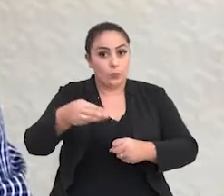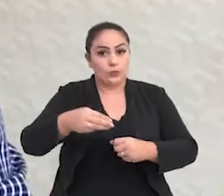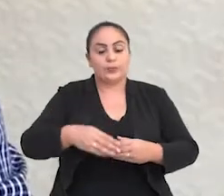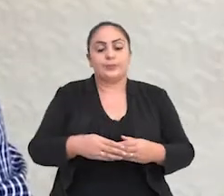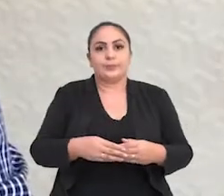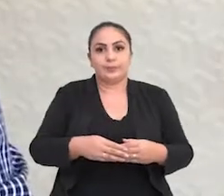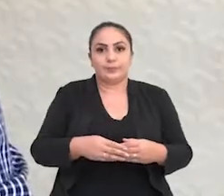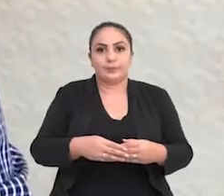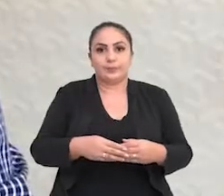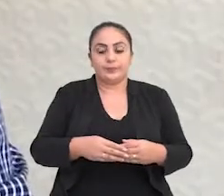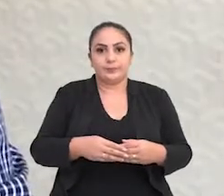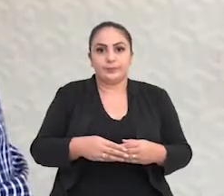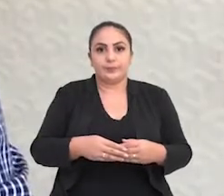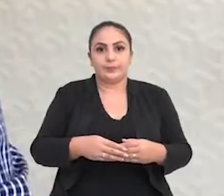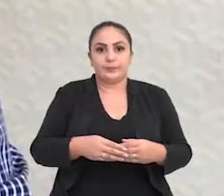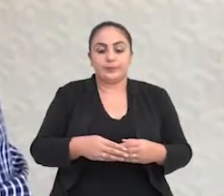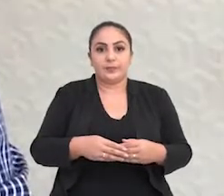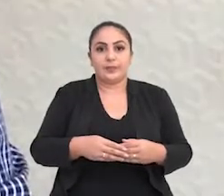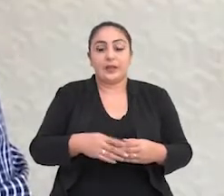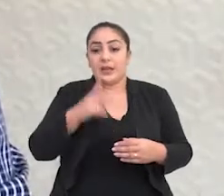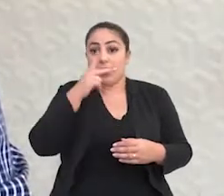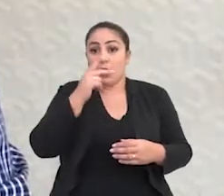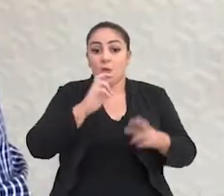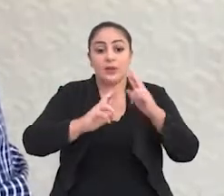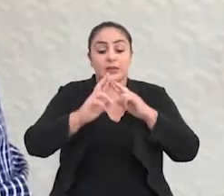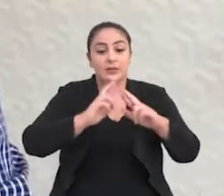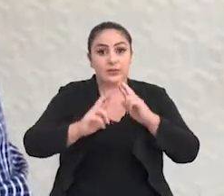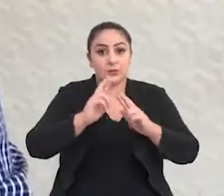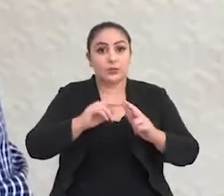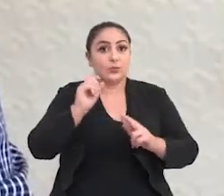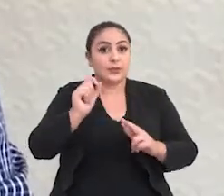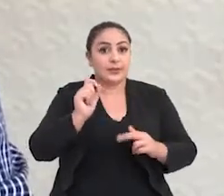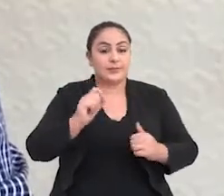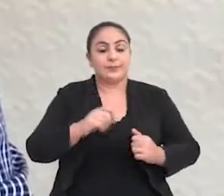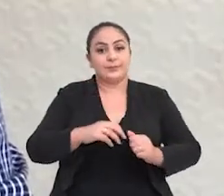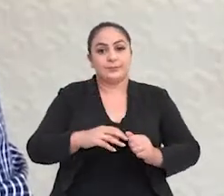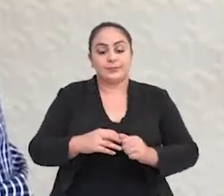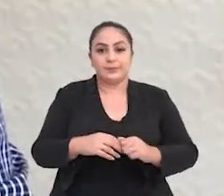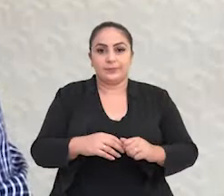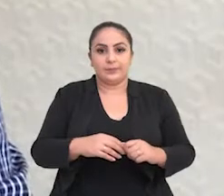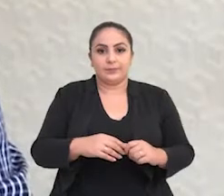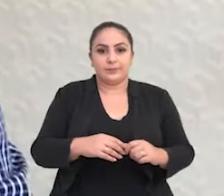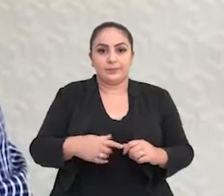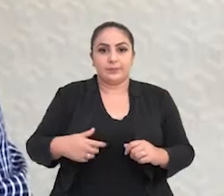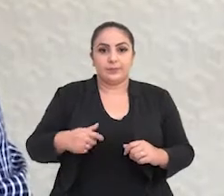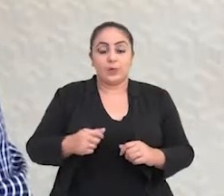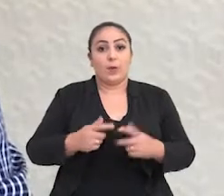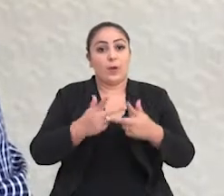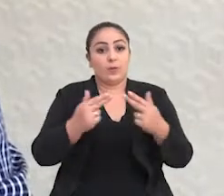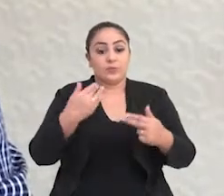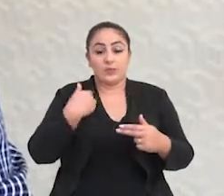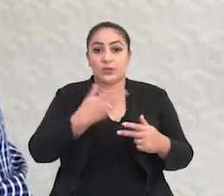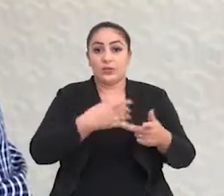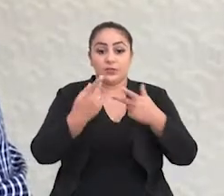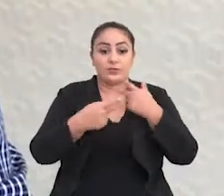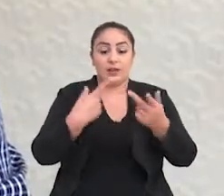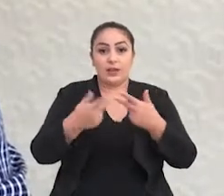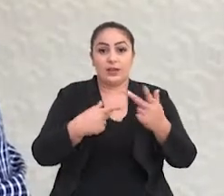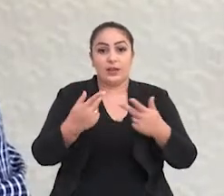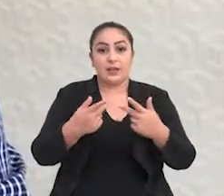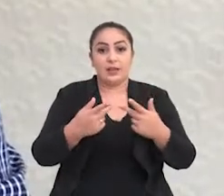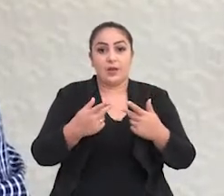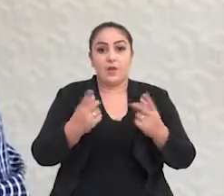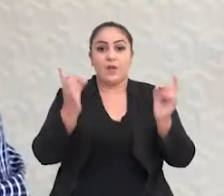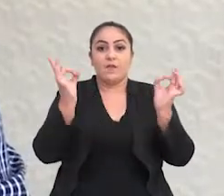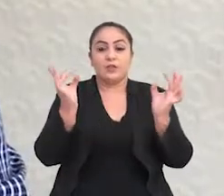encurtamento muscular, ele resulta em uma coisa que a gente chama de